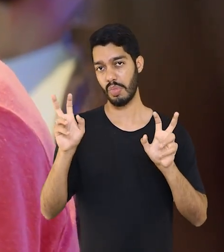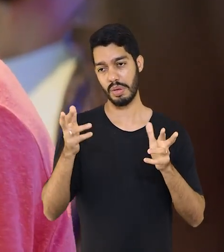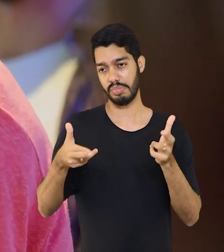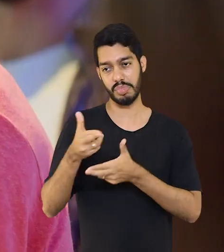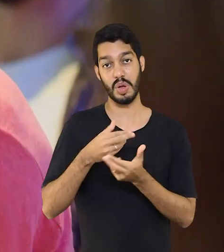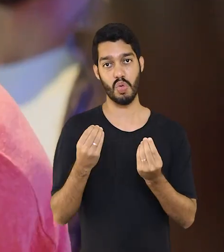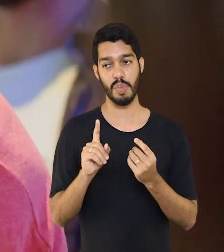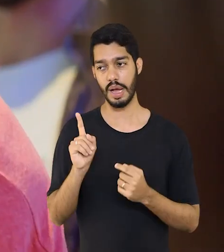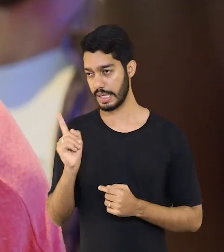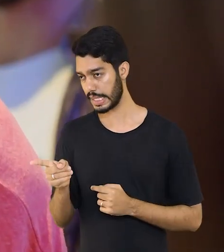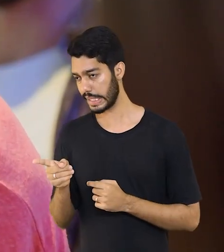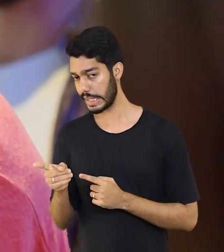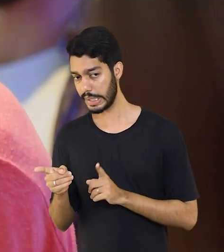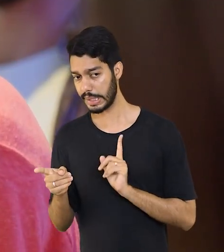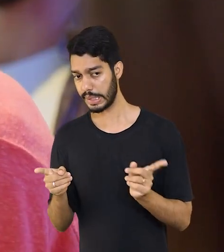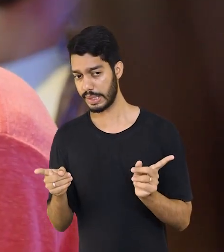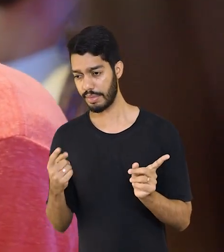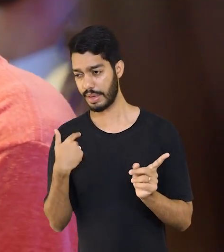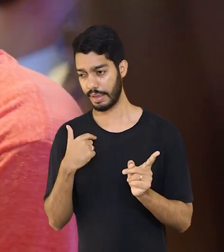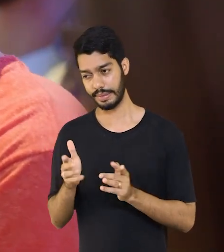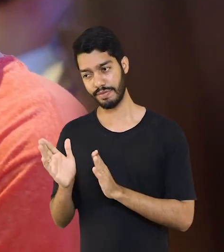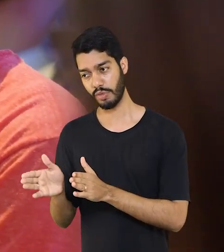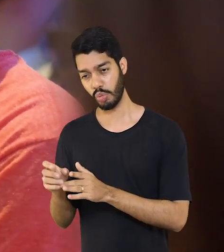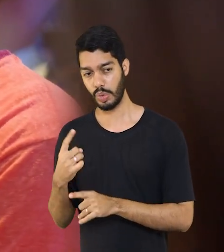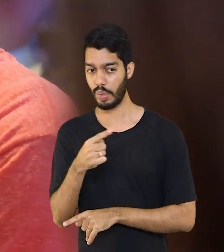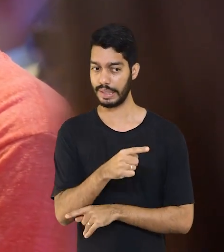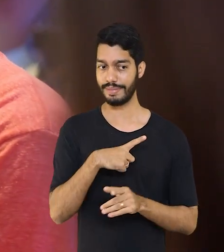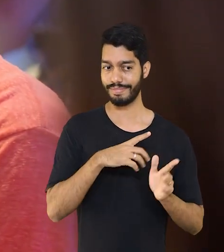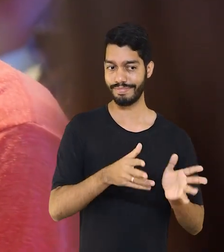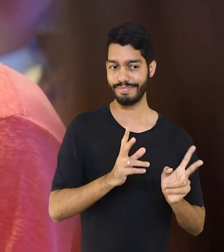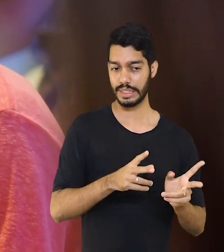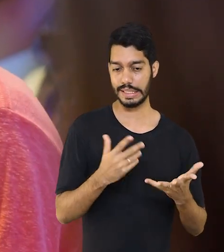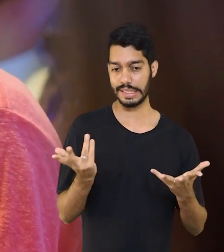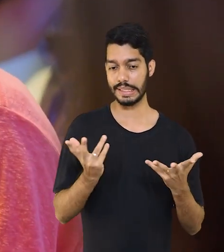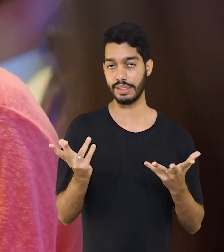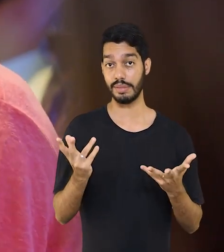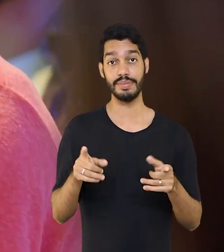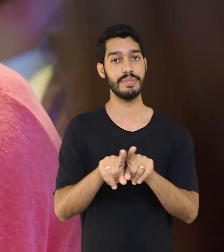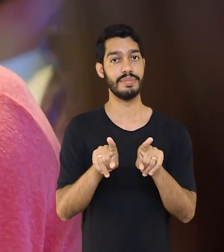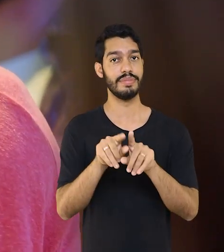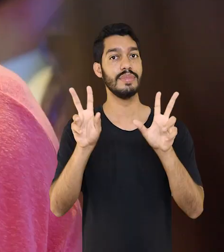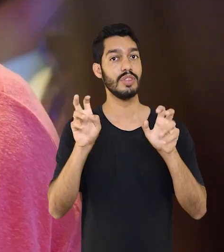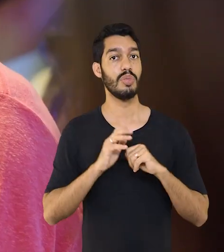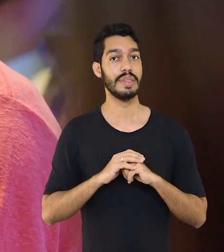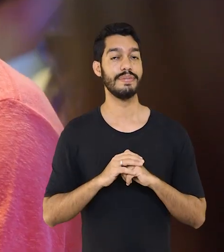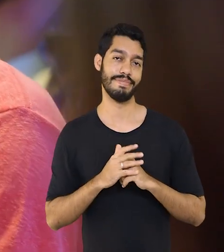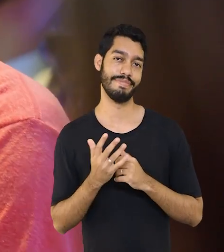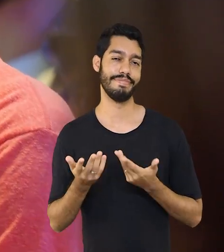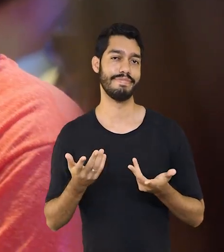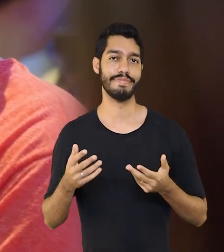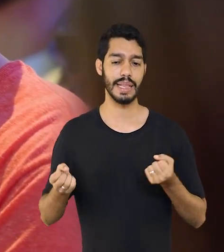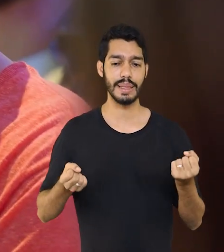relação a contramão ou não, pensando muito em tecnologia e tudo mais. E a questão do transporte, né? O